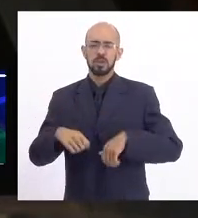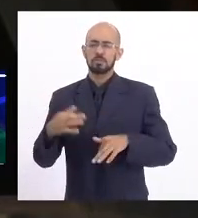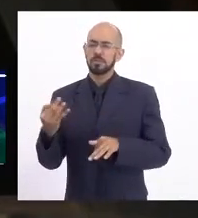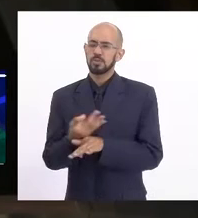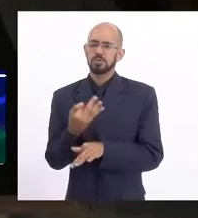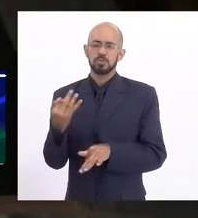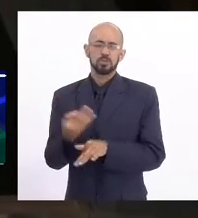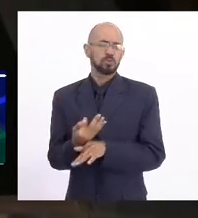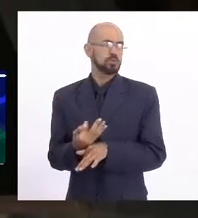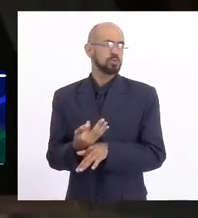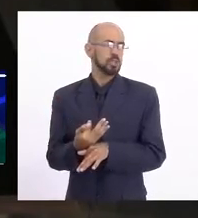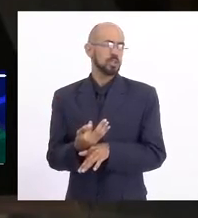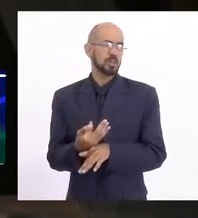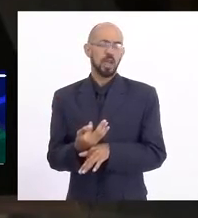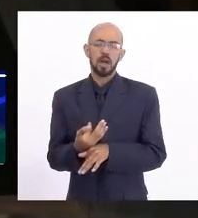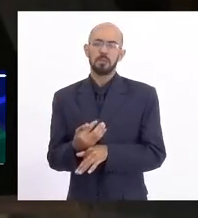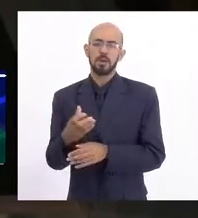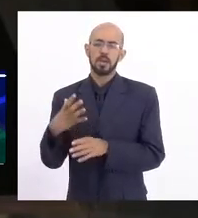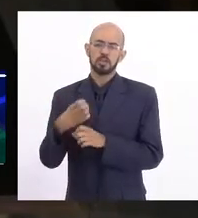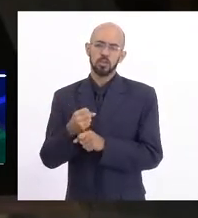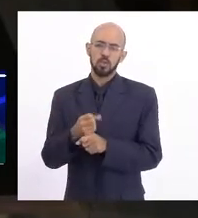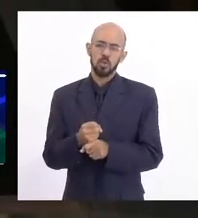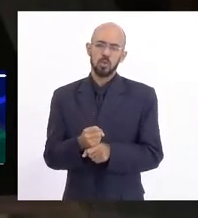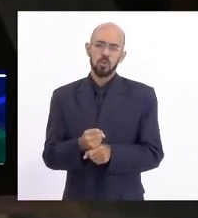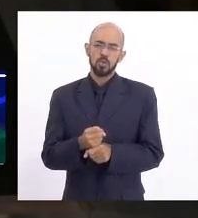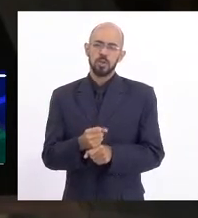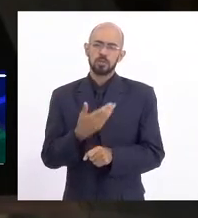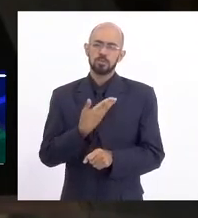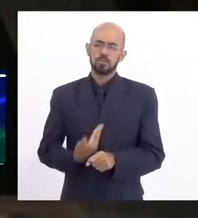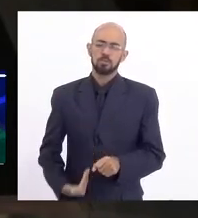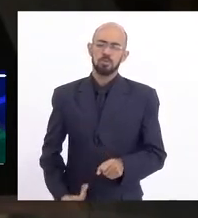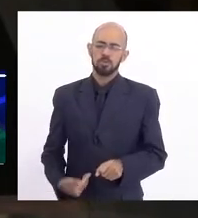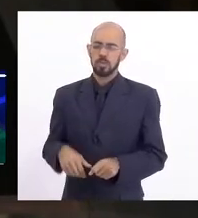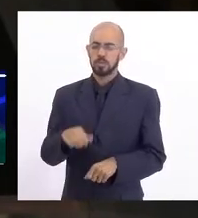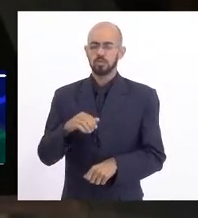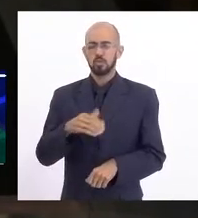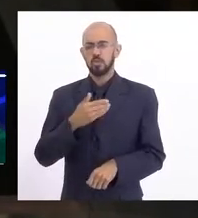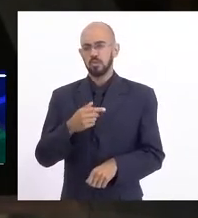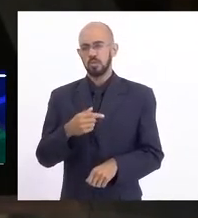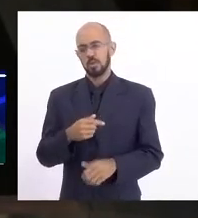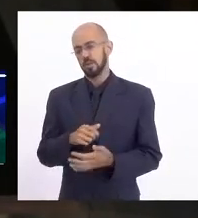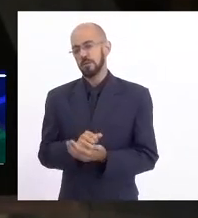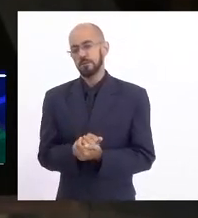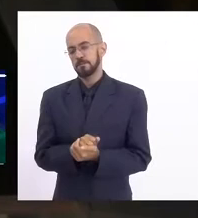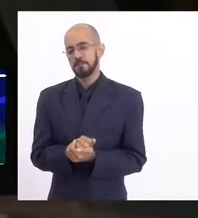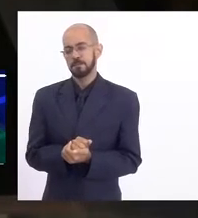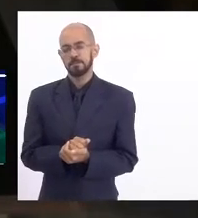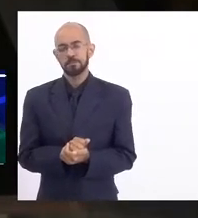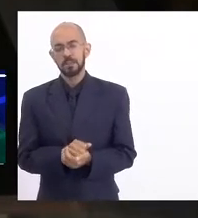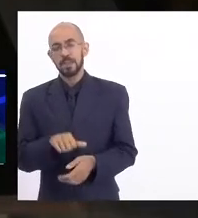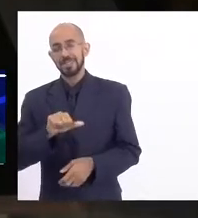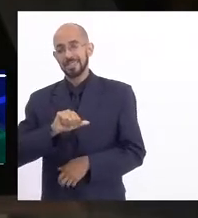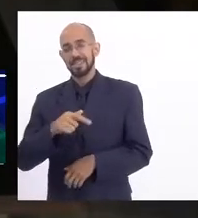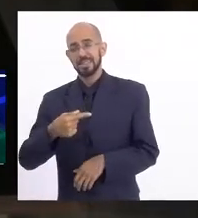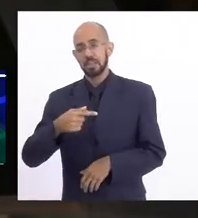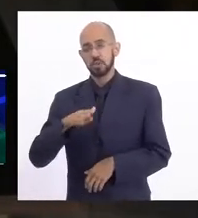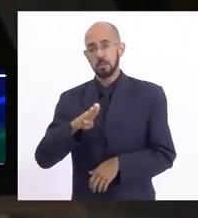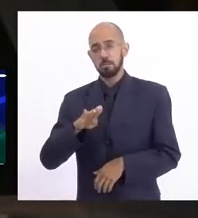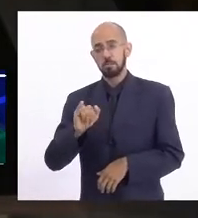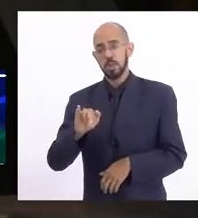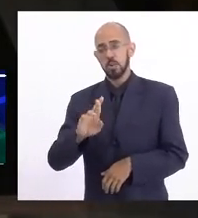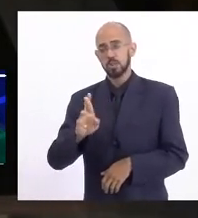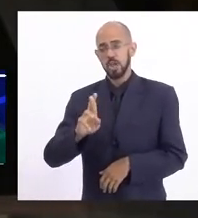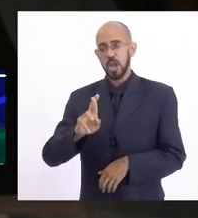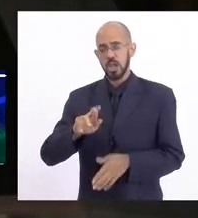para o erário, para as contas públicas do Estado e, particularmente, do Rio Previdência. Então, primeira coisa, 17 bi de descapitalização